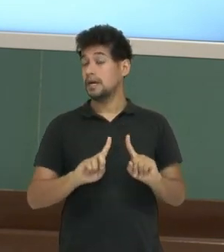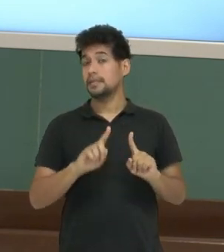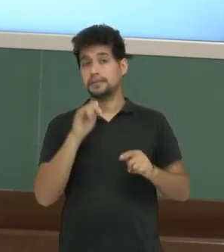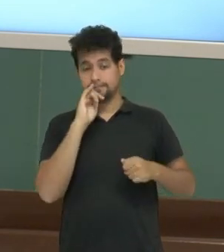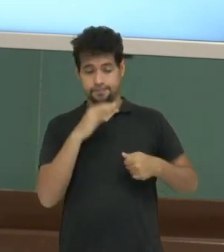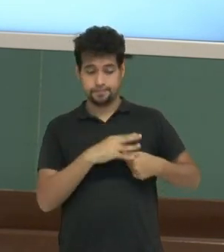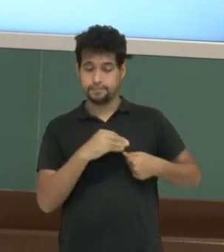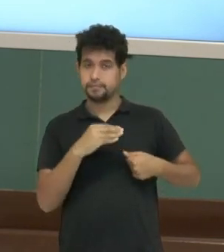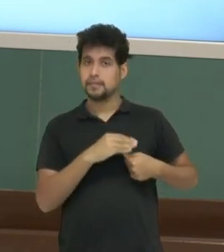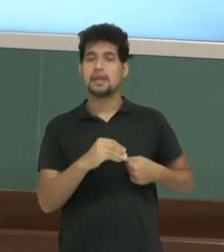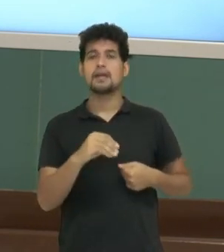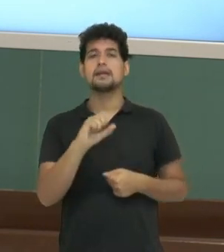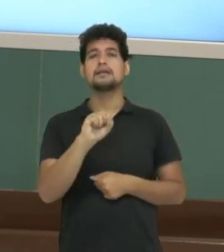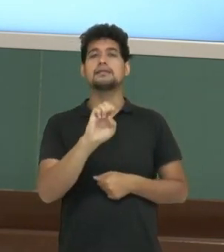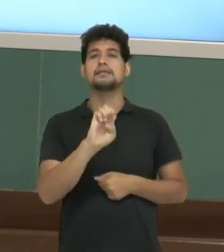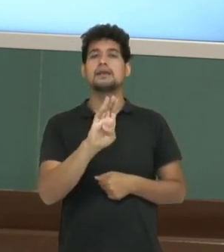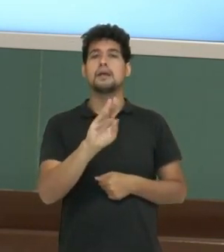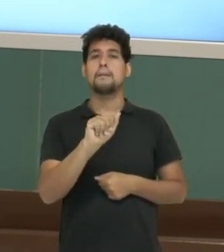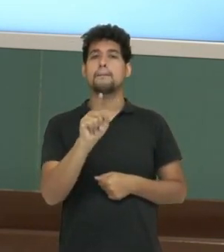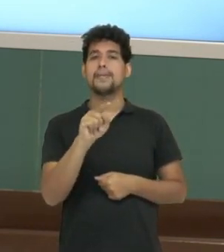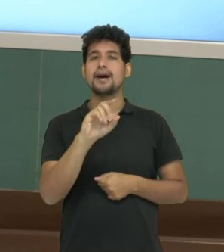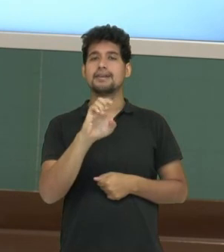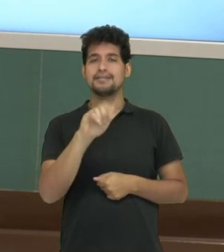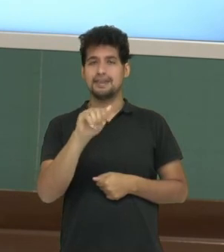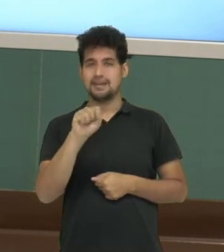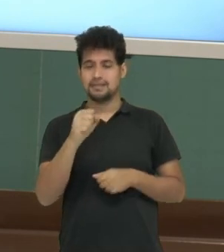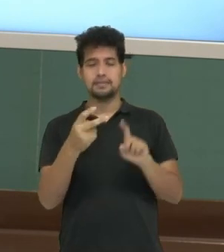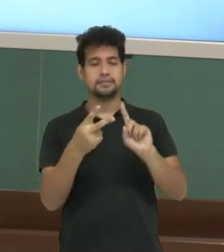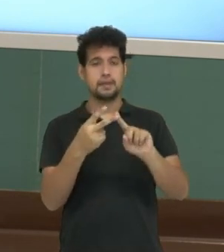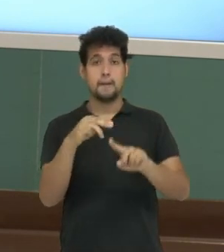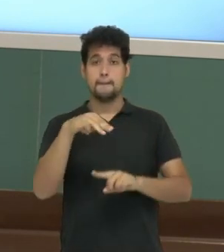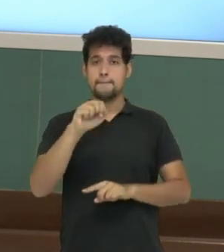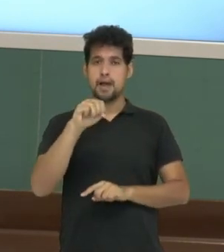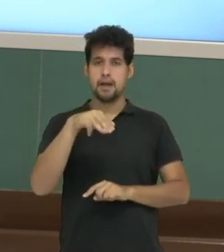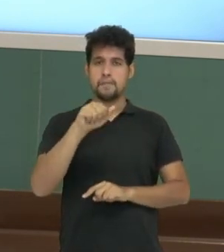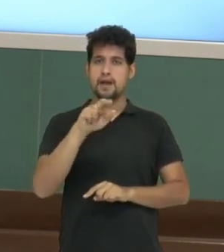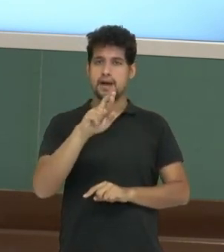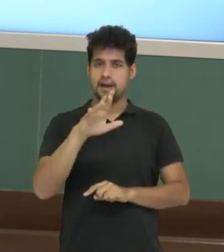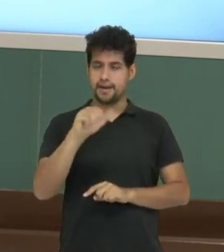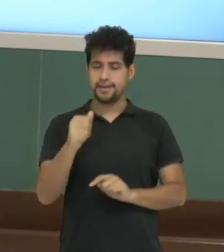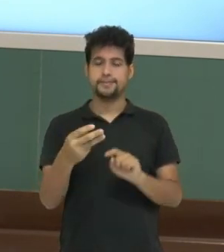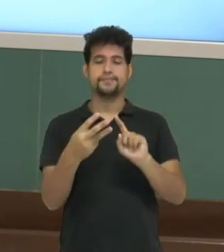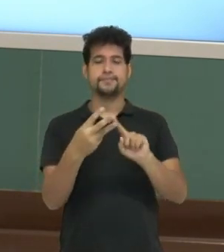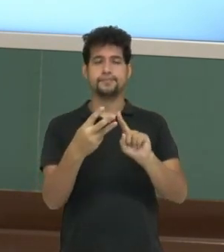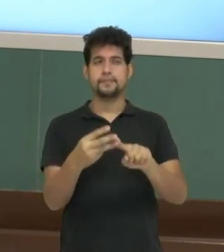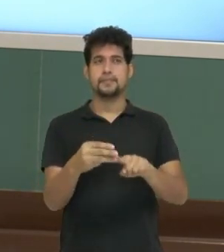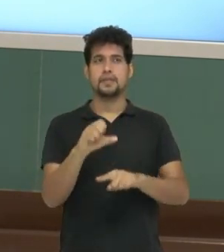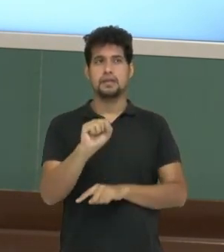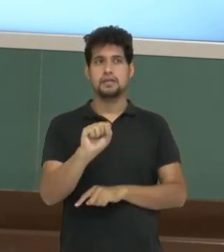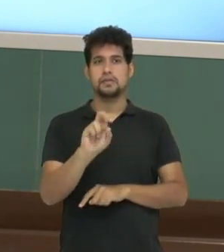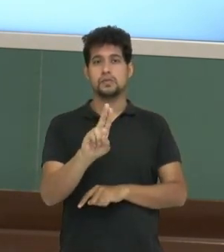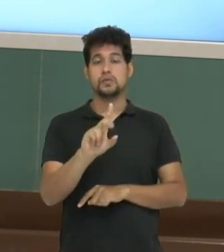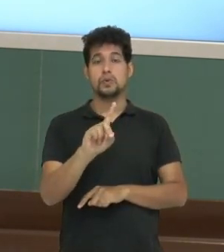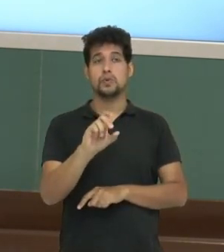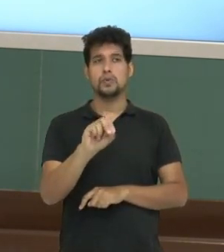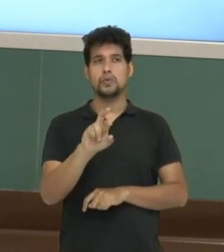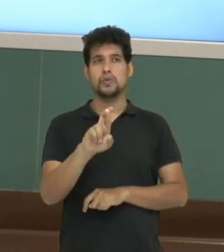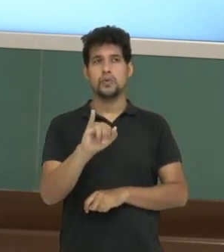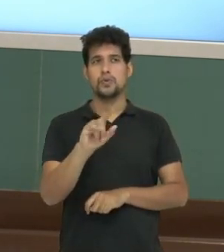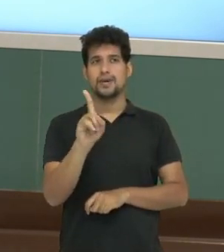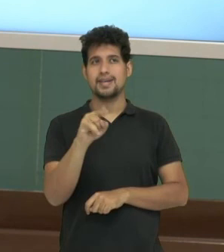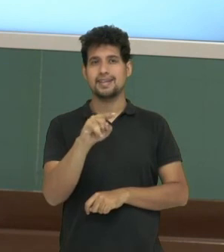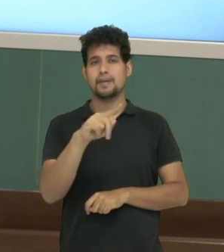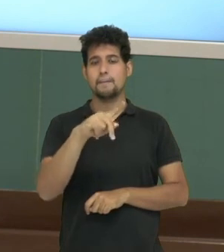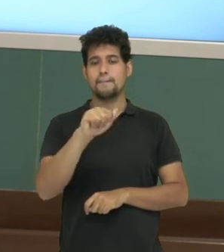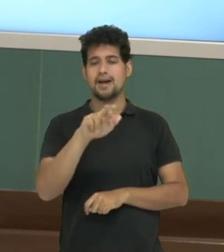glândulas sebáceas, as glândulas mamárias, as glândulas sudoríparas, quais são